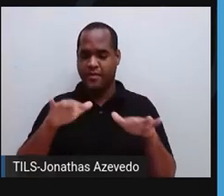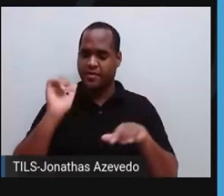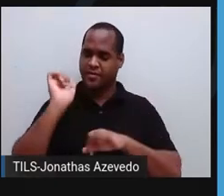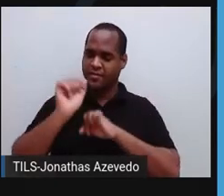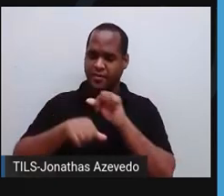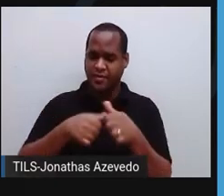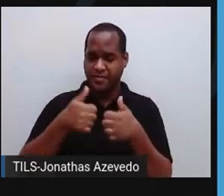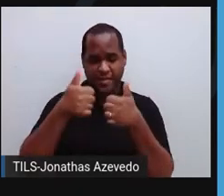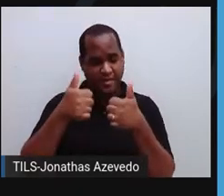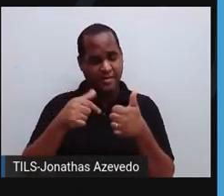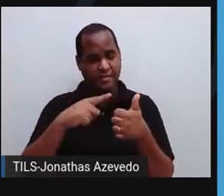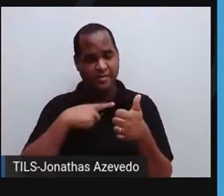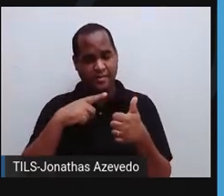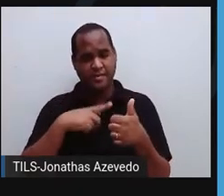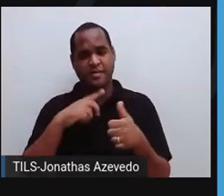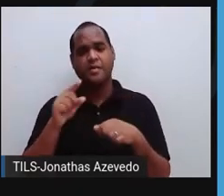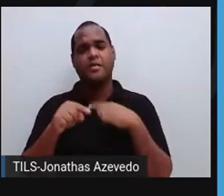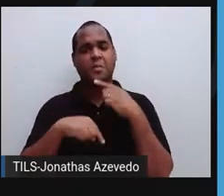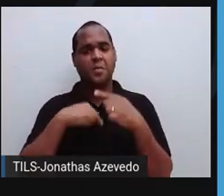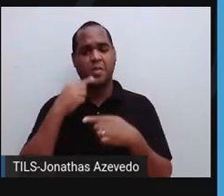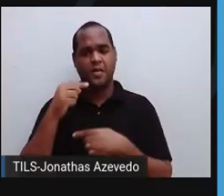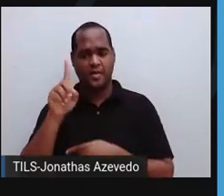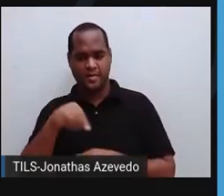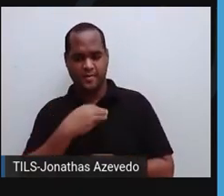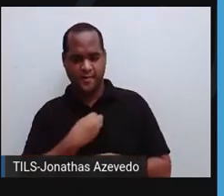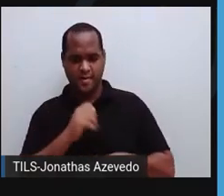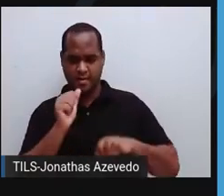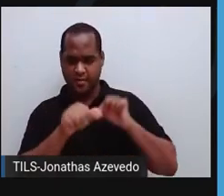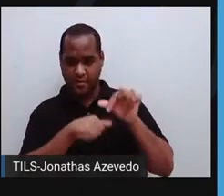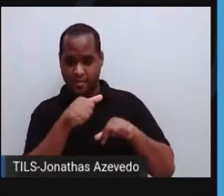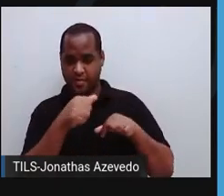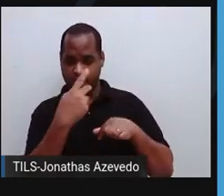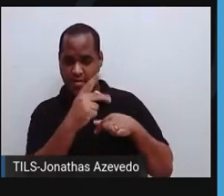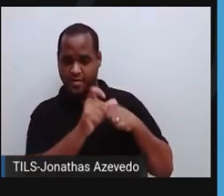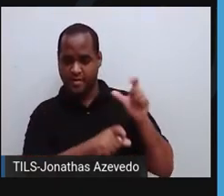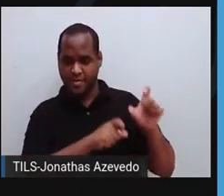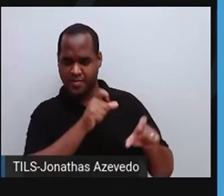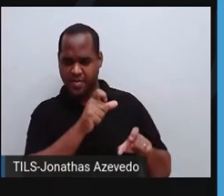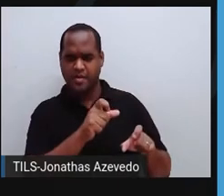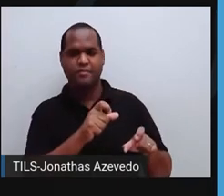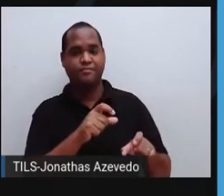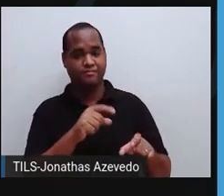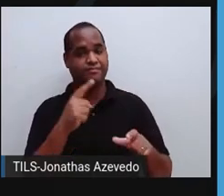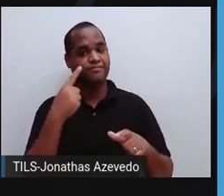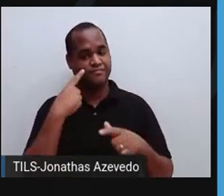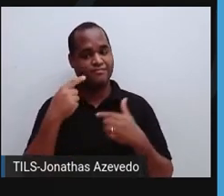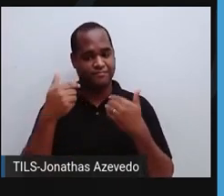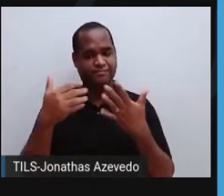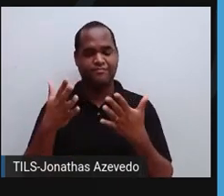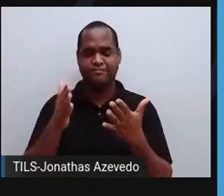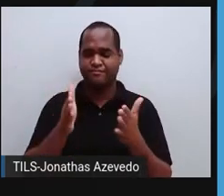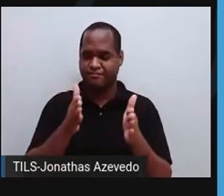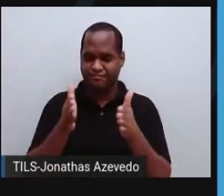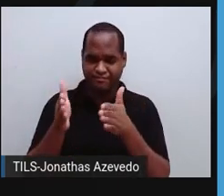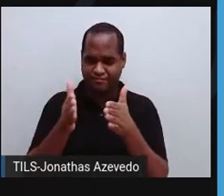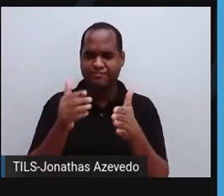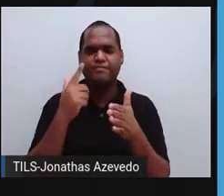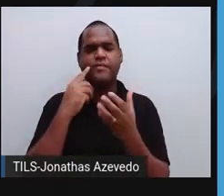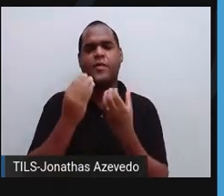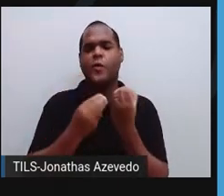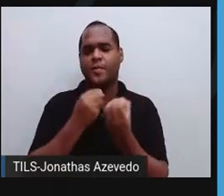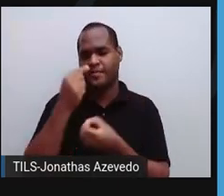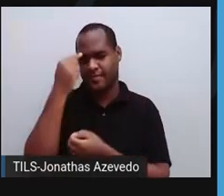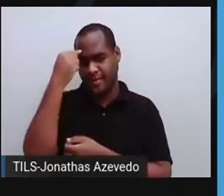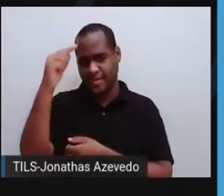si mesmo? Eles não guiariam mudanças em si mesmo? Foi por esse caminho que surgiu, então, a ideia de